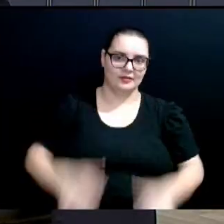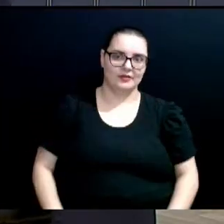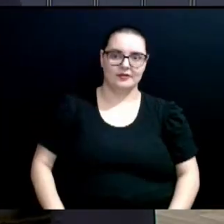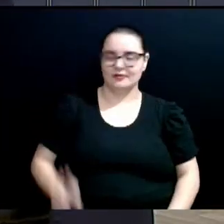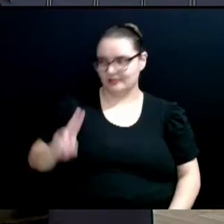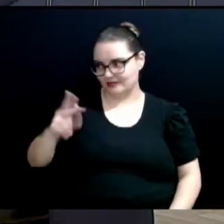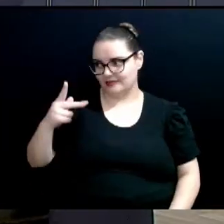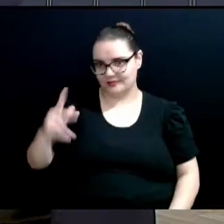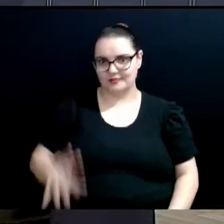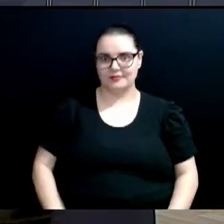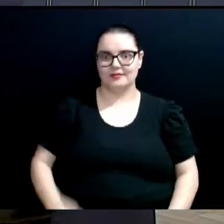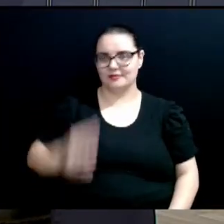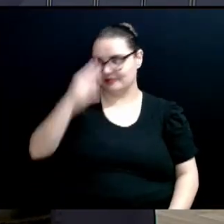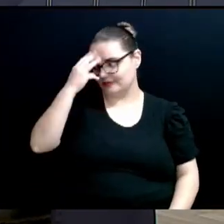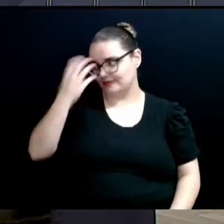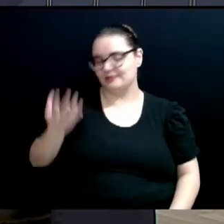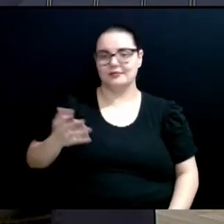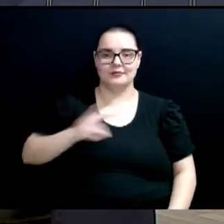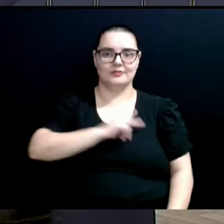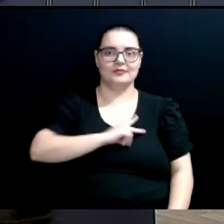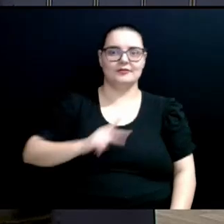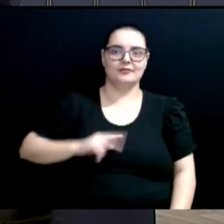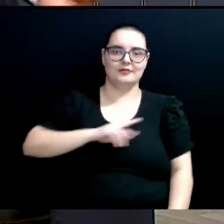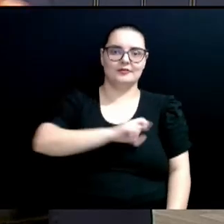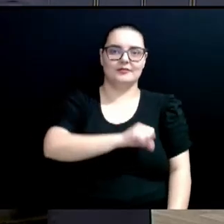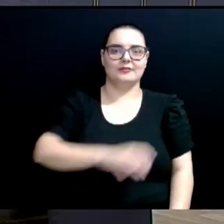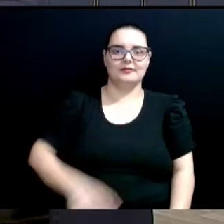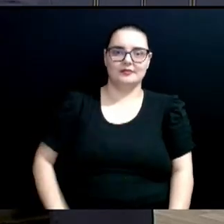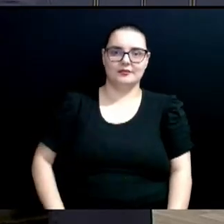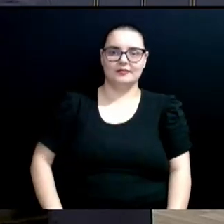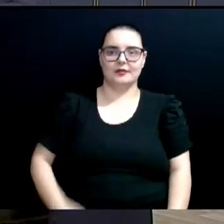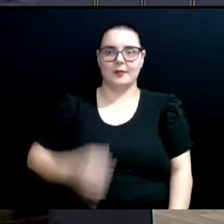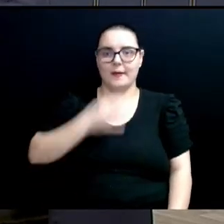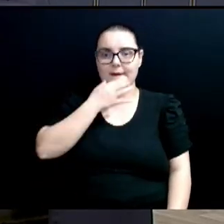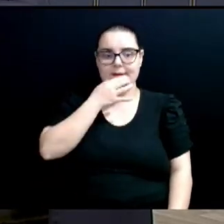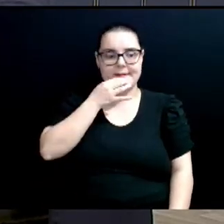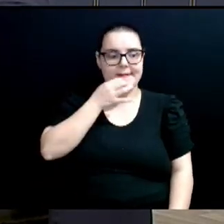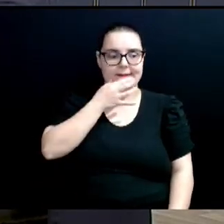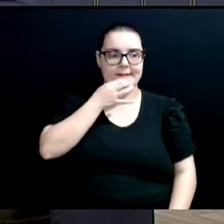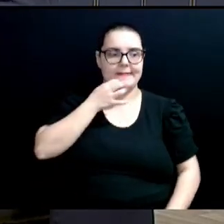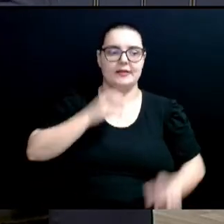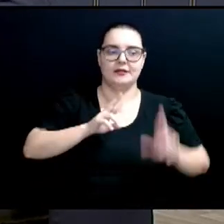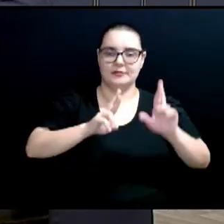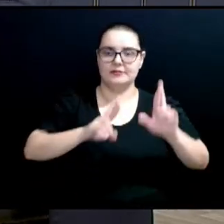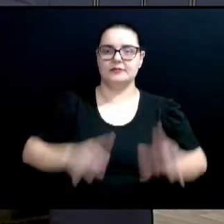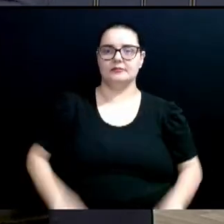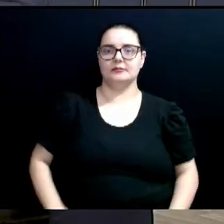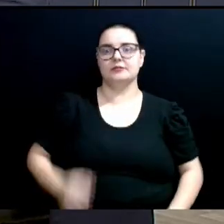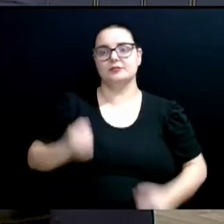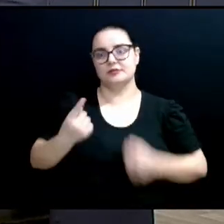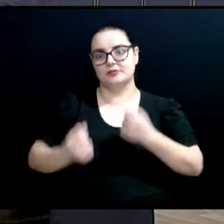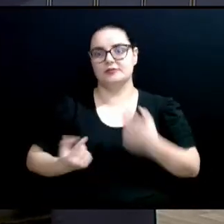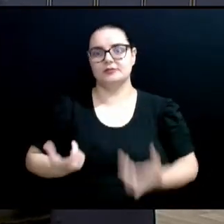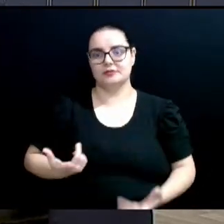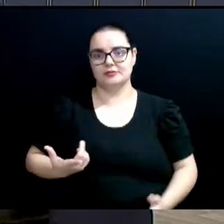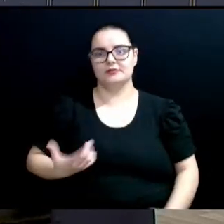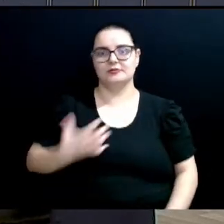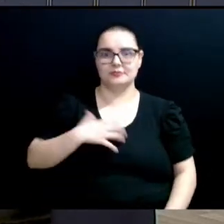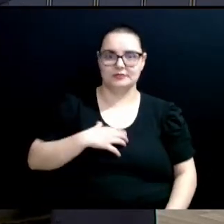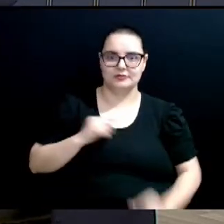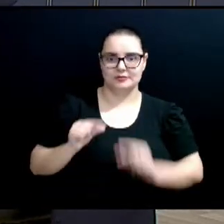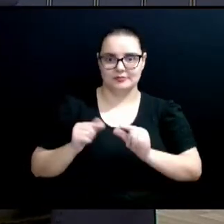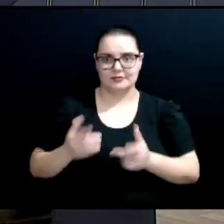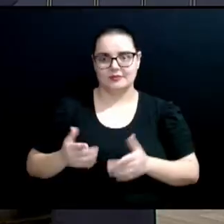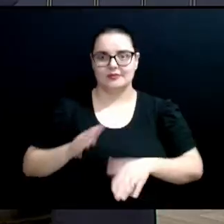Wagner Romão e do presidente Rossini e espero de alguma maneira na minha pequenez ter contribuído. E uma